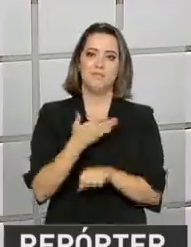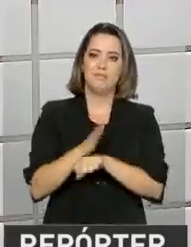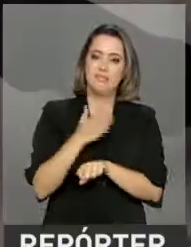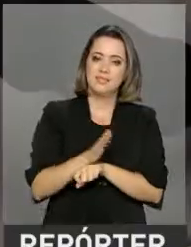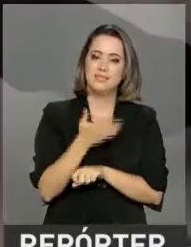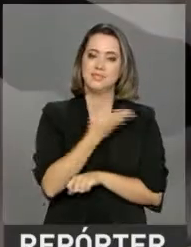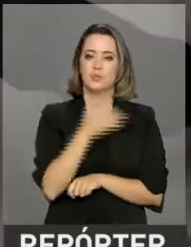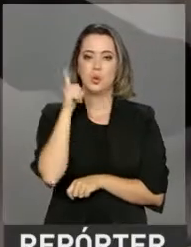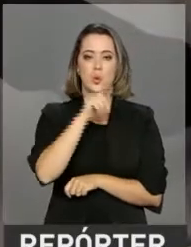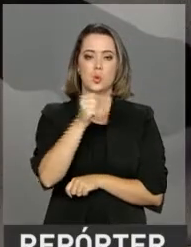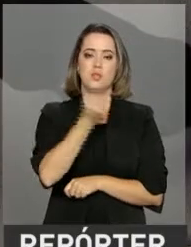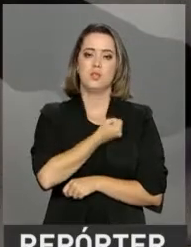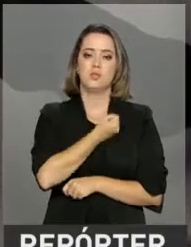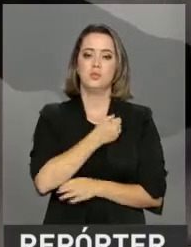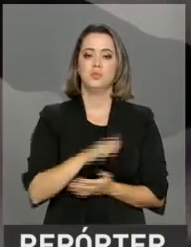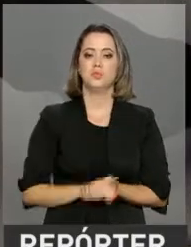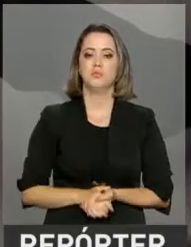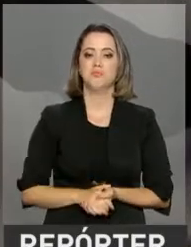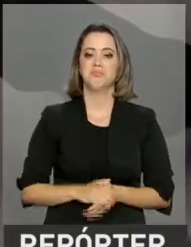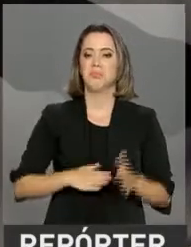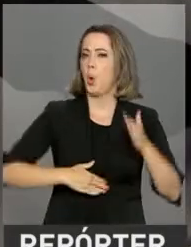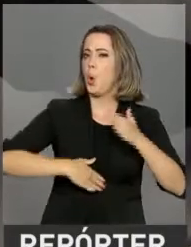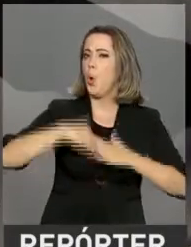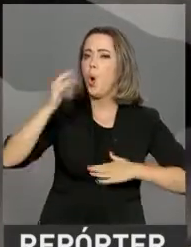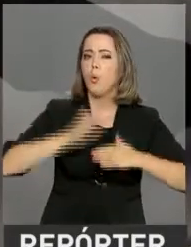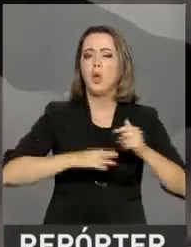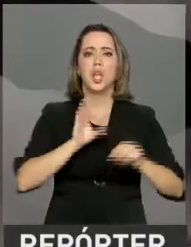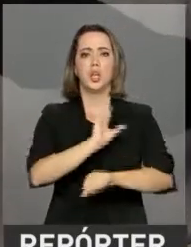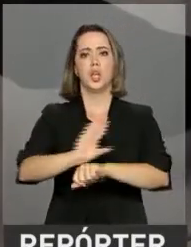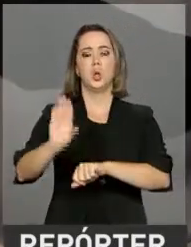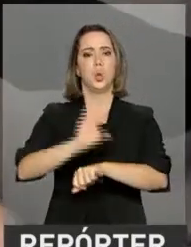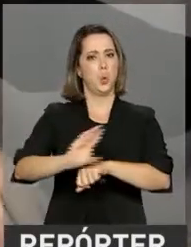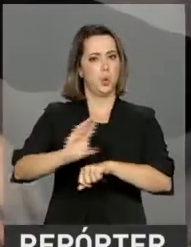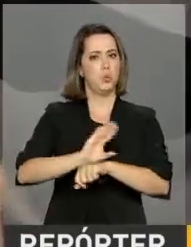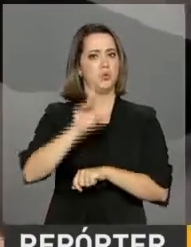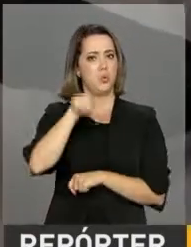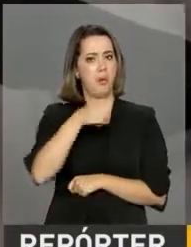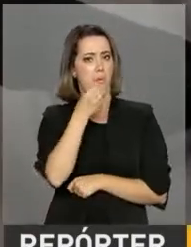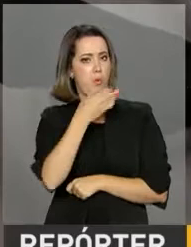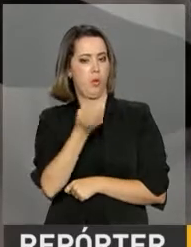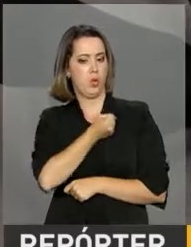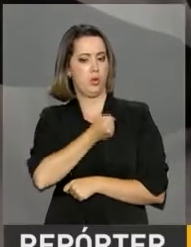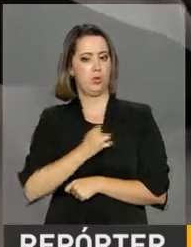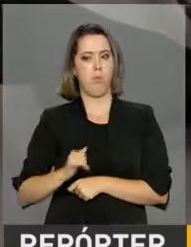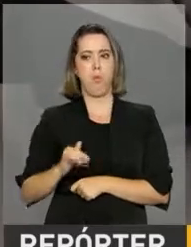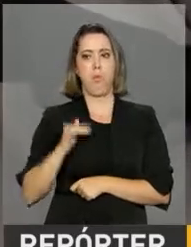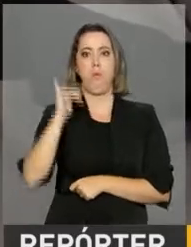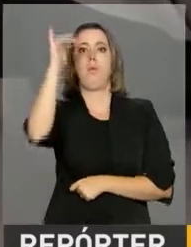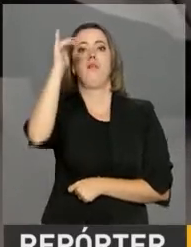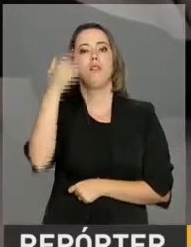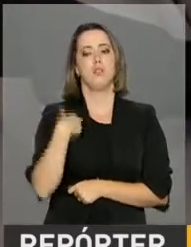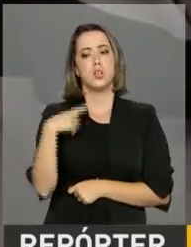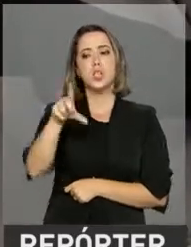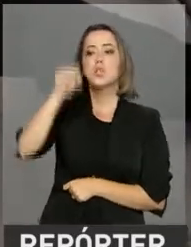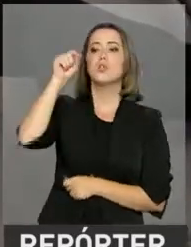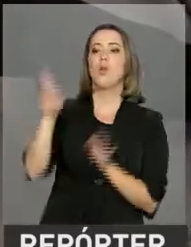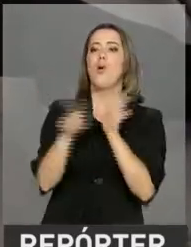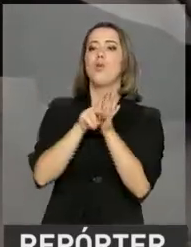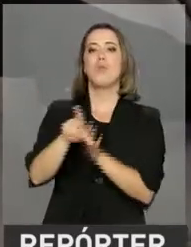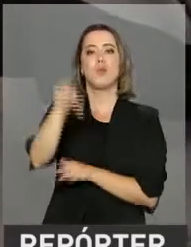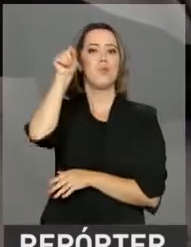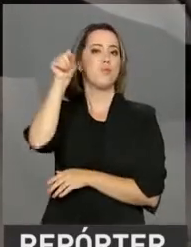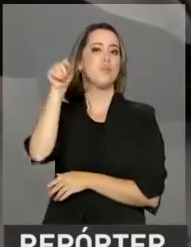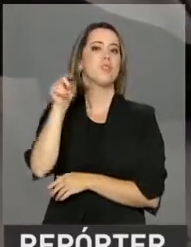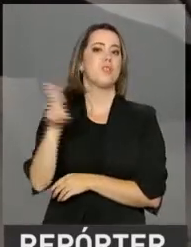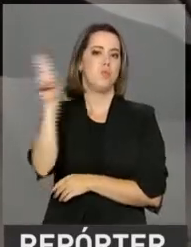nota acho que independente do curso é bom tirar uma boa nota o que você pode escolher o estádio que você quiser a minha